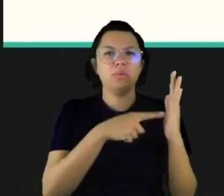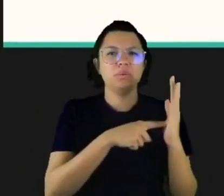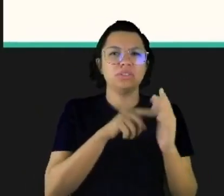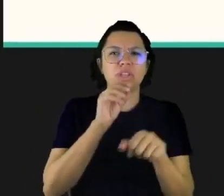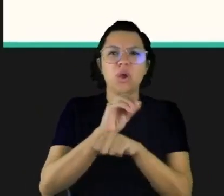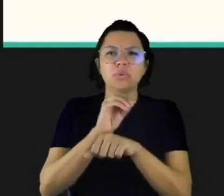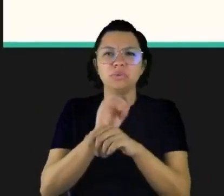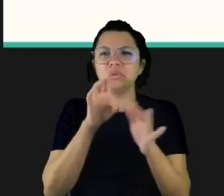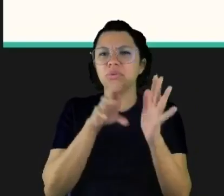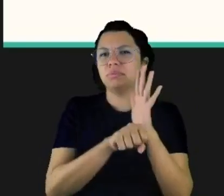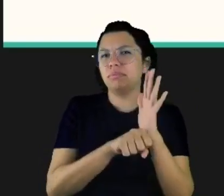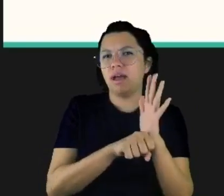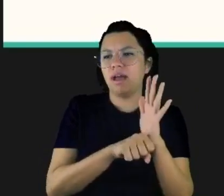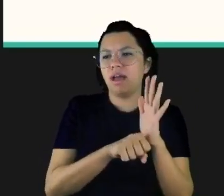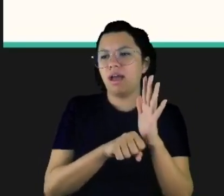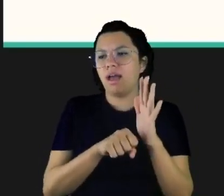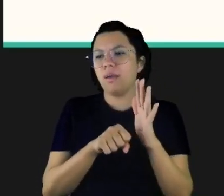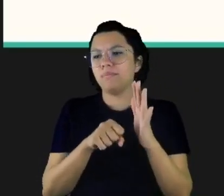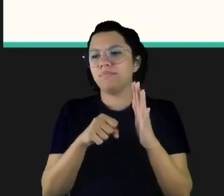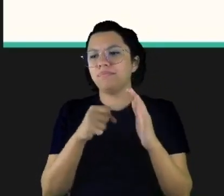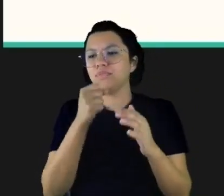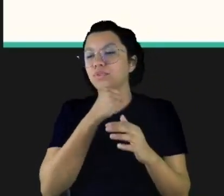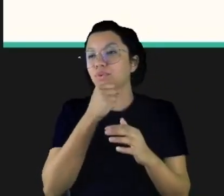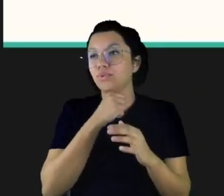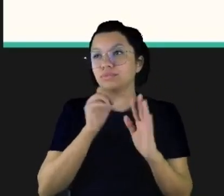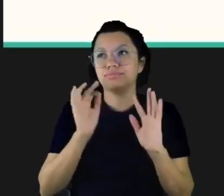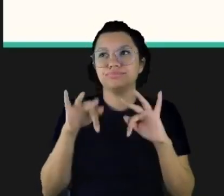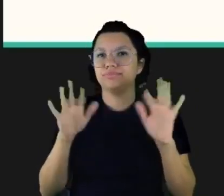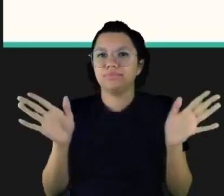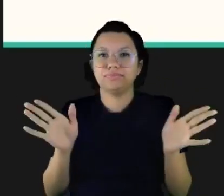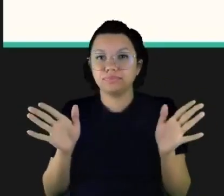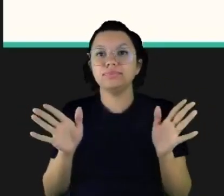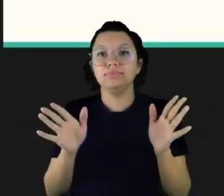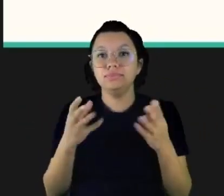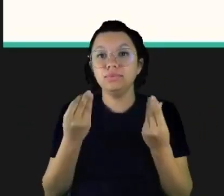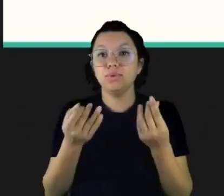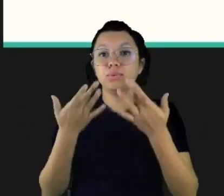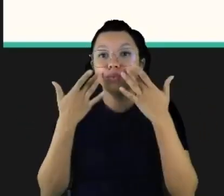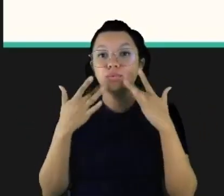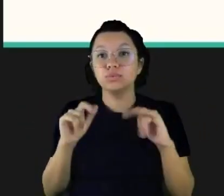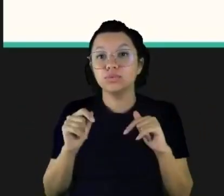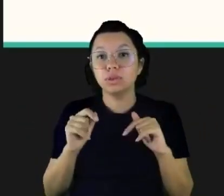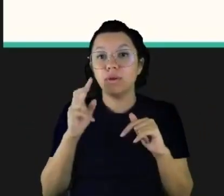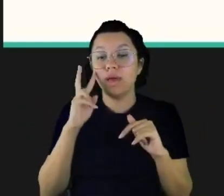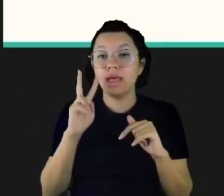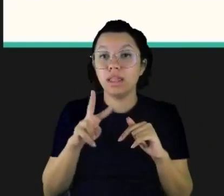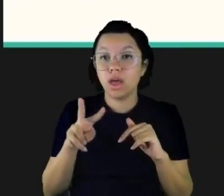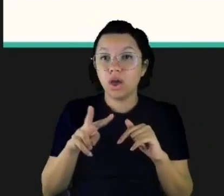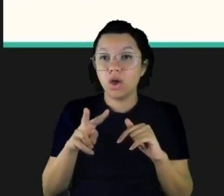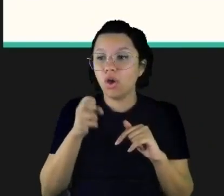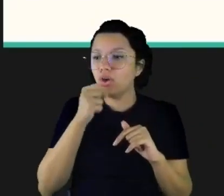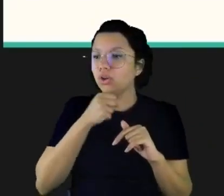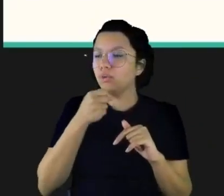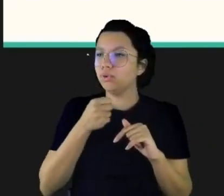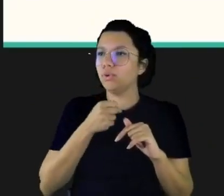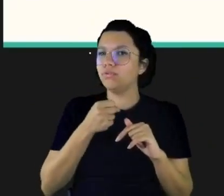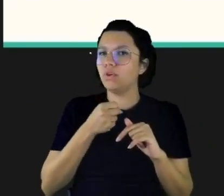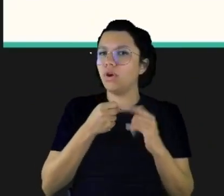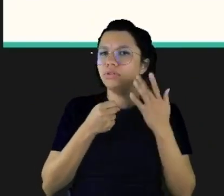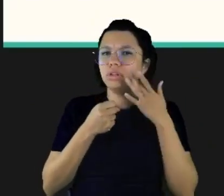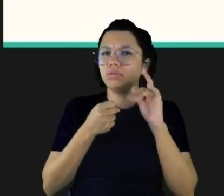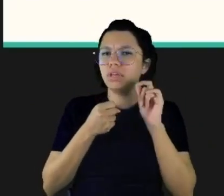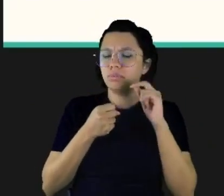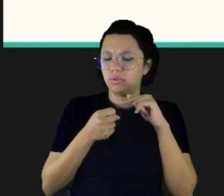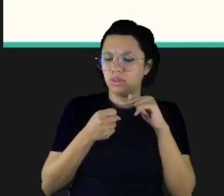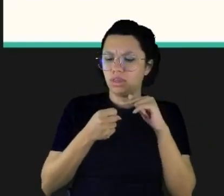roubar, idoso que enfim, e isso é muito comum. Ela olha o microfone e ela não sabe o que é, ela vai pegar o